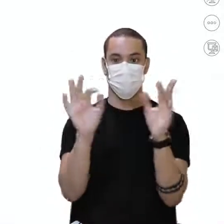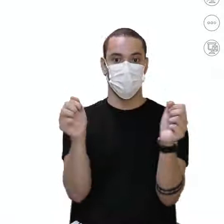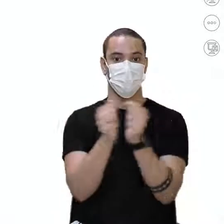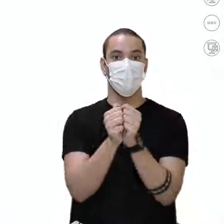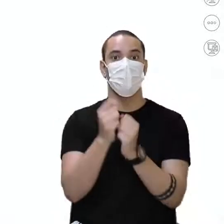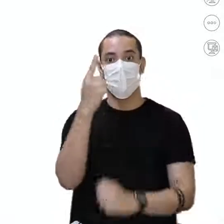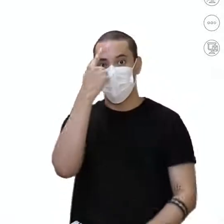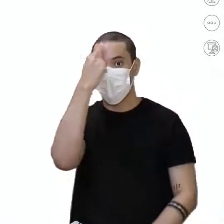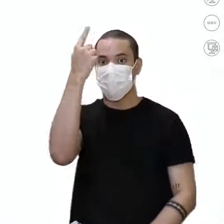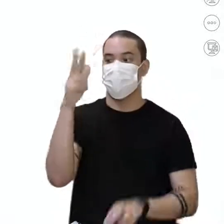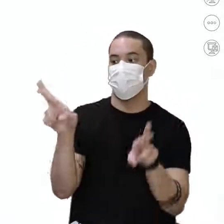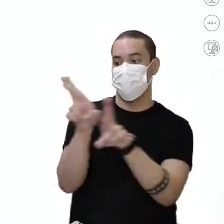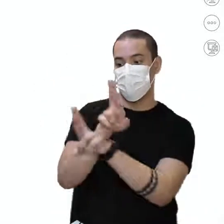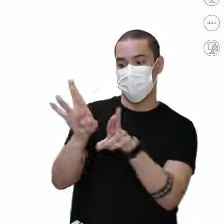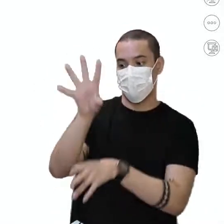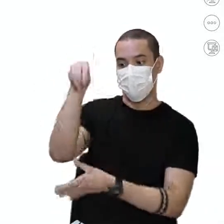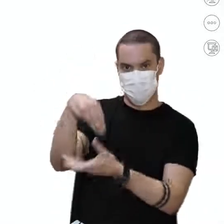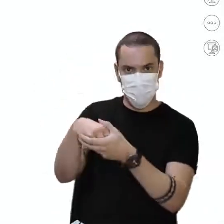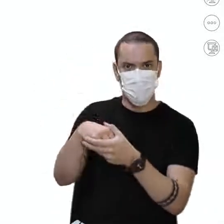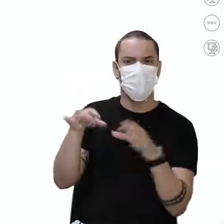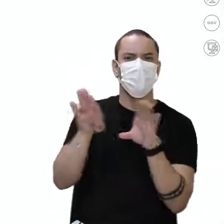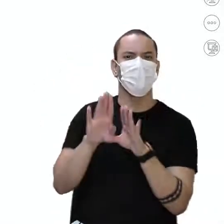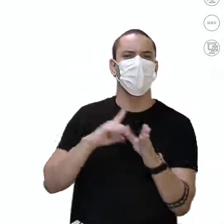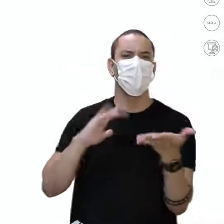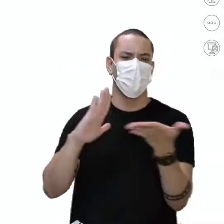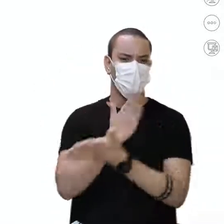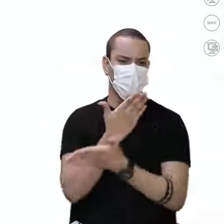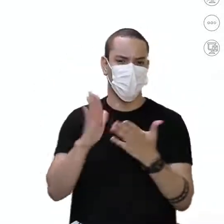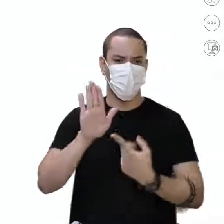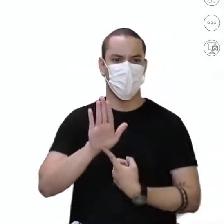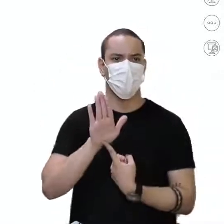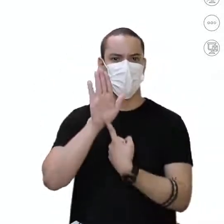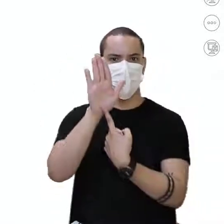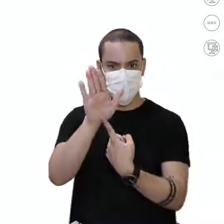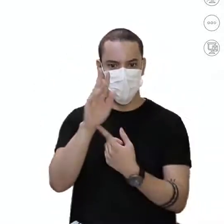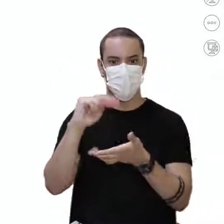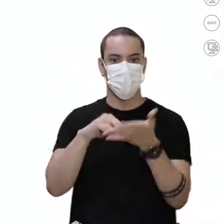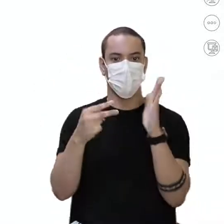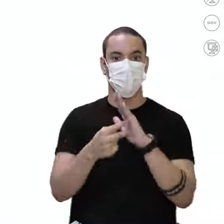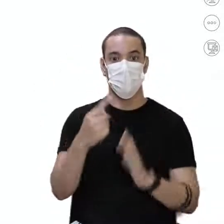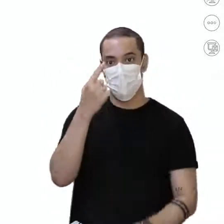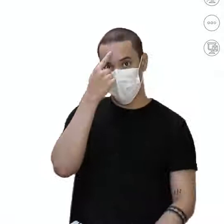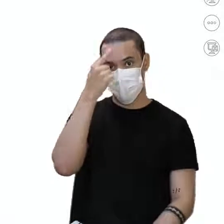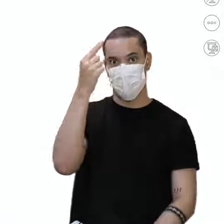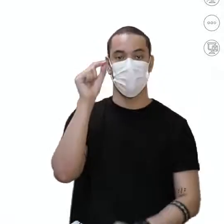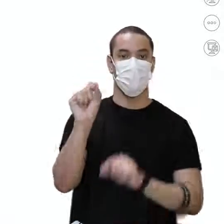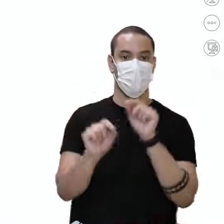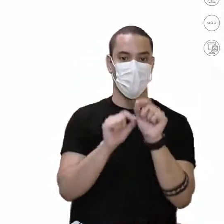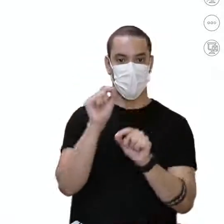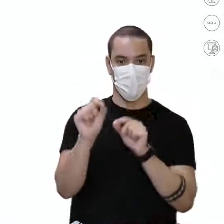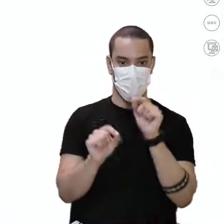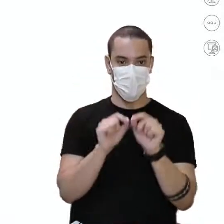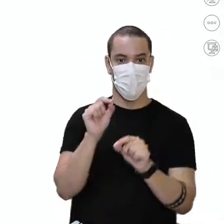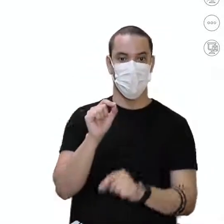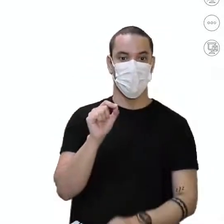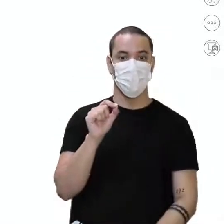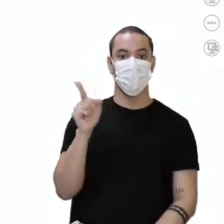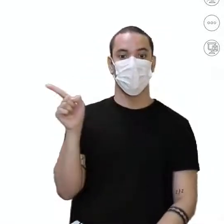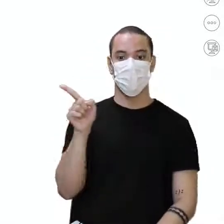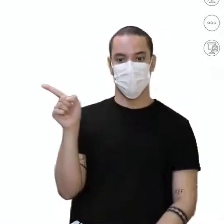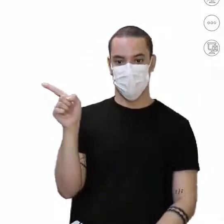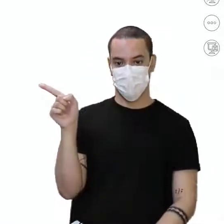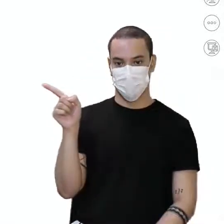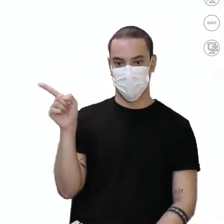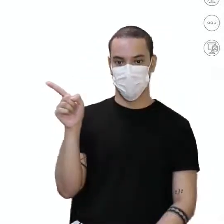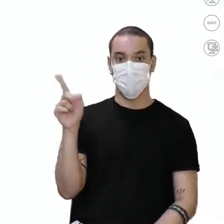elas se relacionam. Nós vimos algumas aqui que expressam ideias de, olha só, to express